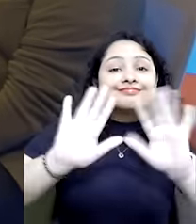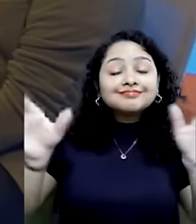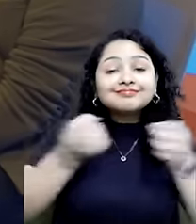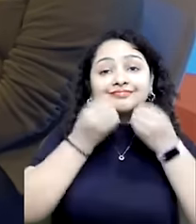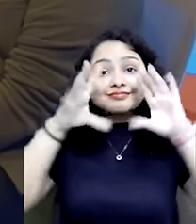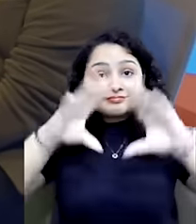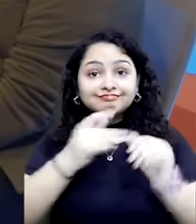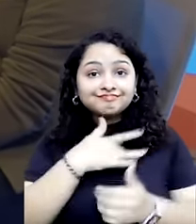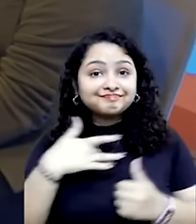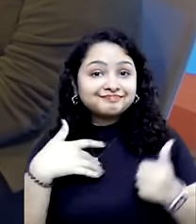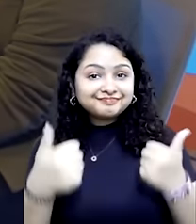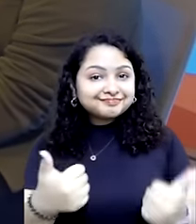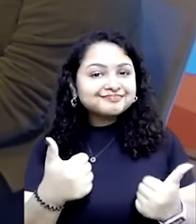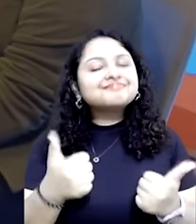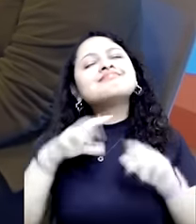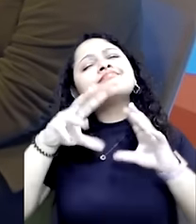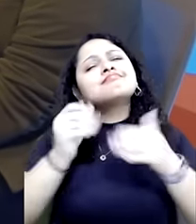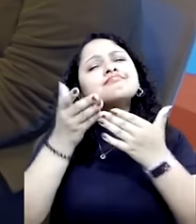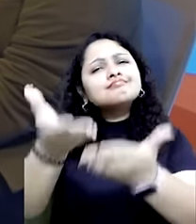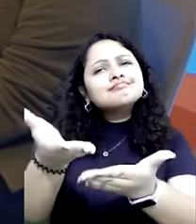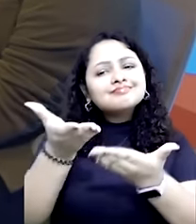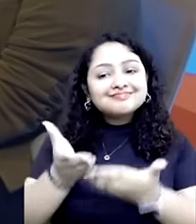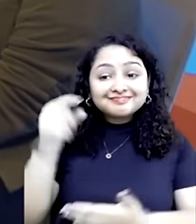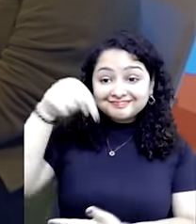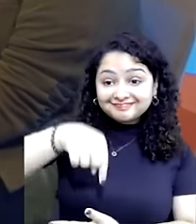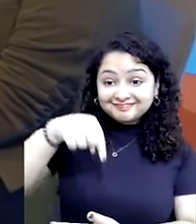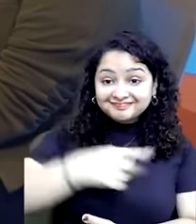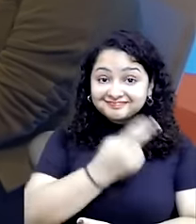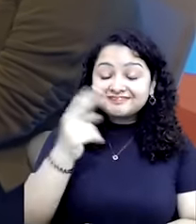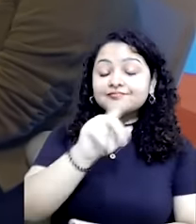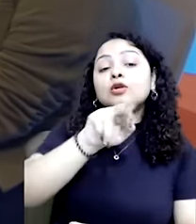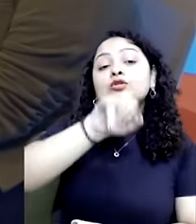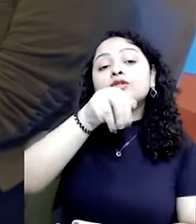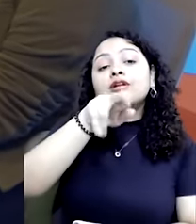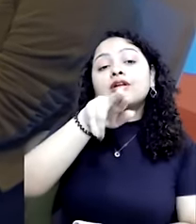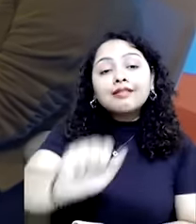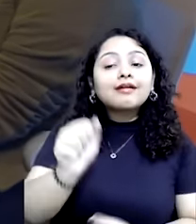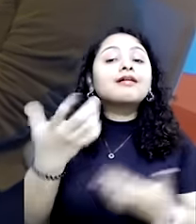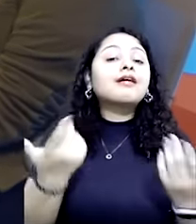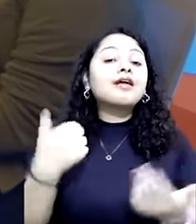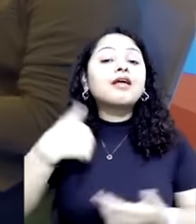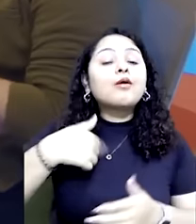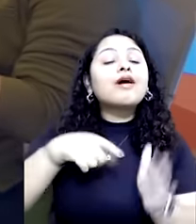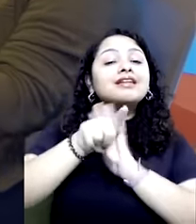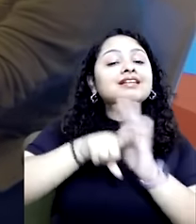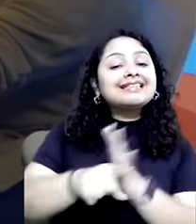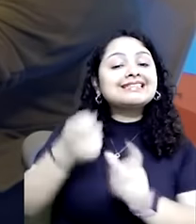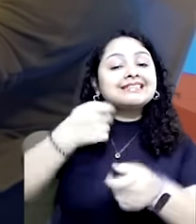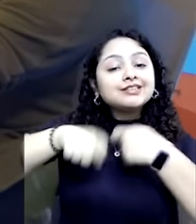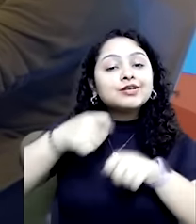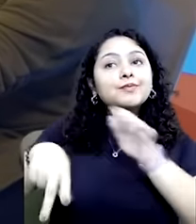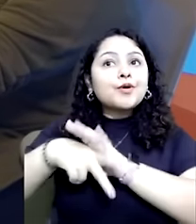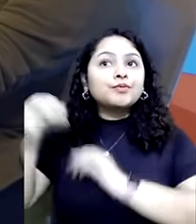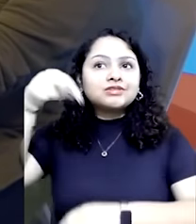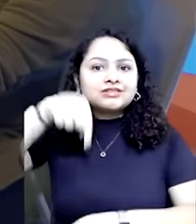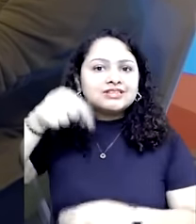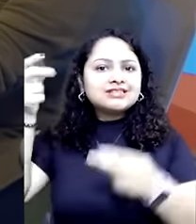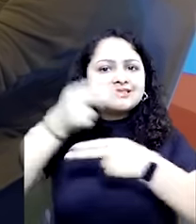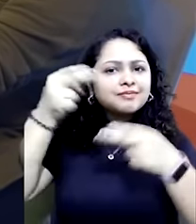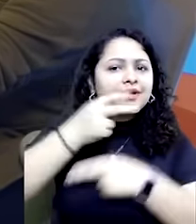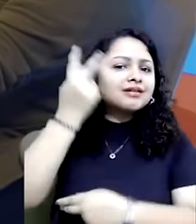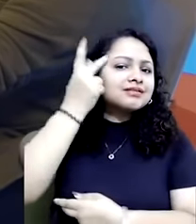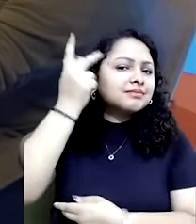Olá boa noite sejam todos bem-vindos Eu me chamo Juliana Demétrio sou Analista de negócio do cebra São